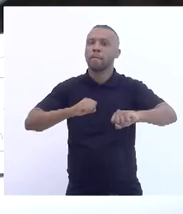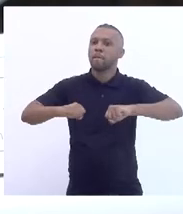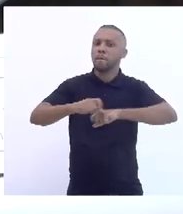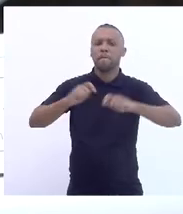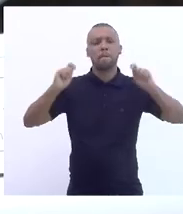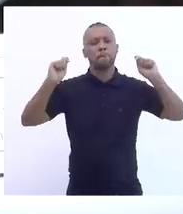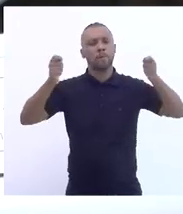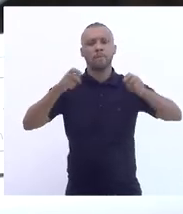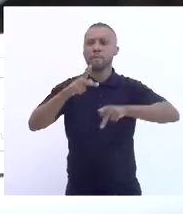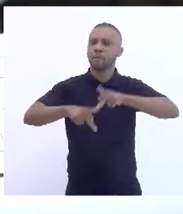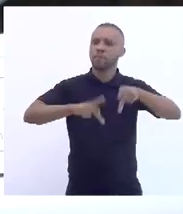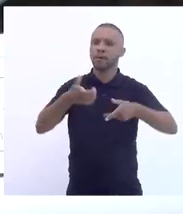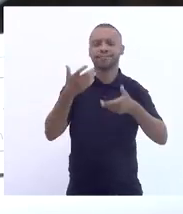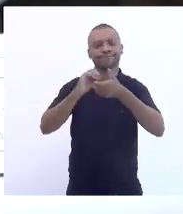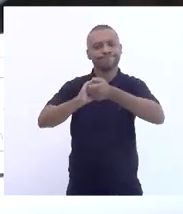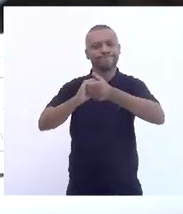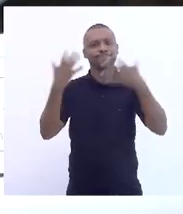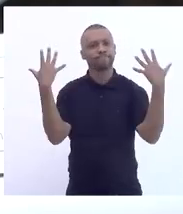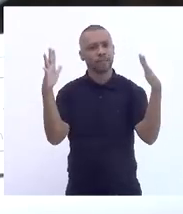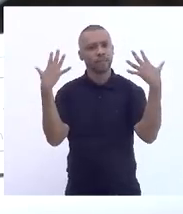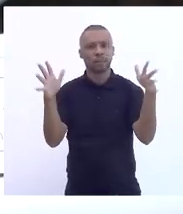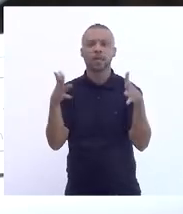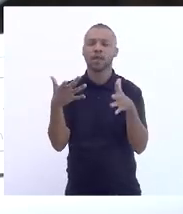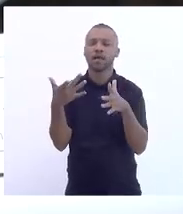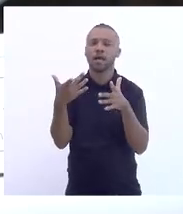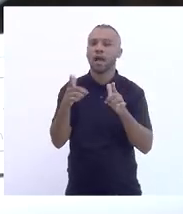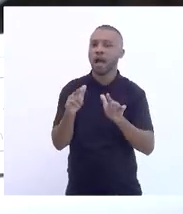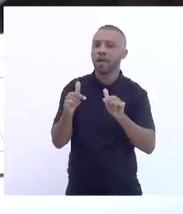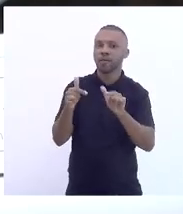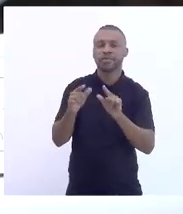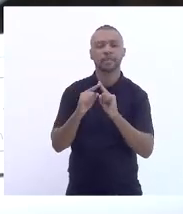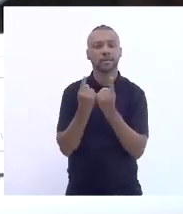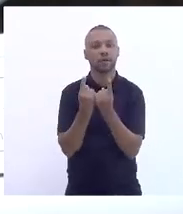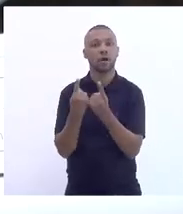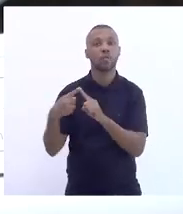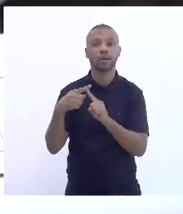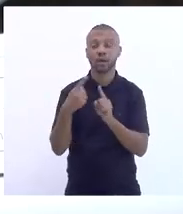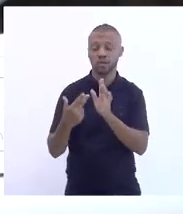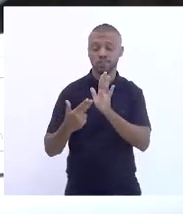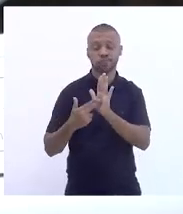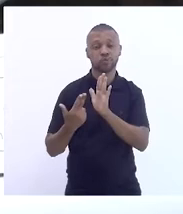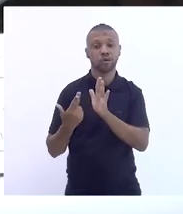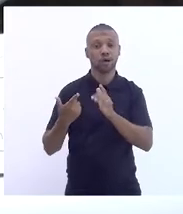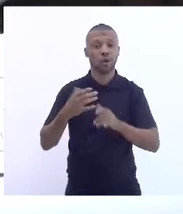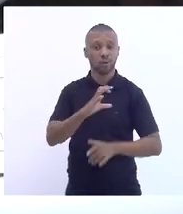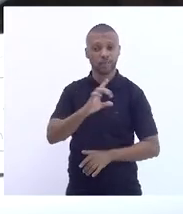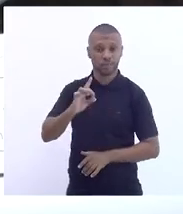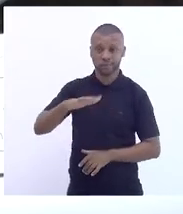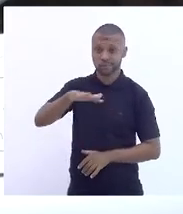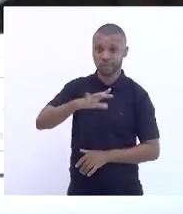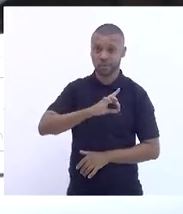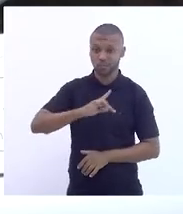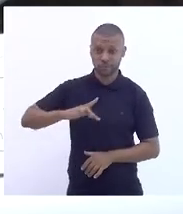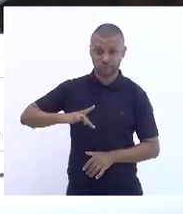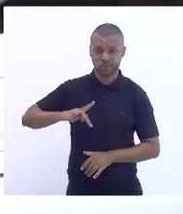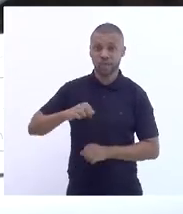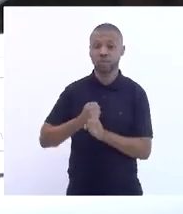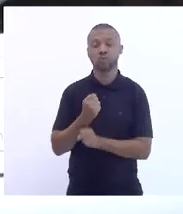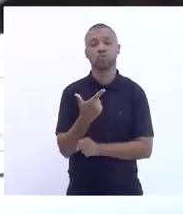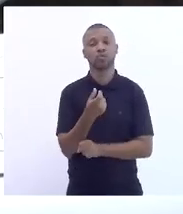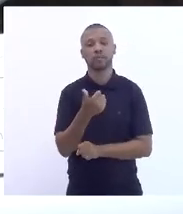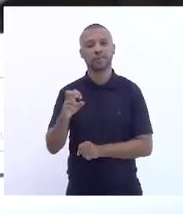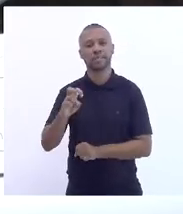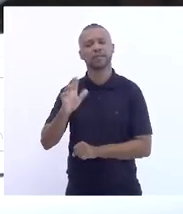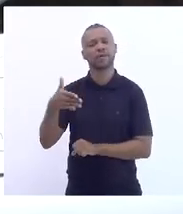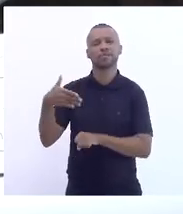que parabenizar condução dessa audiência porque eu assumi a coordenação do núcleo de defesa deles uma defensoria em 2015 mas perdi